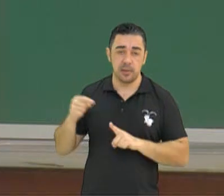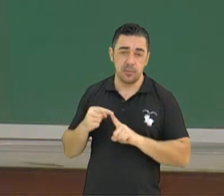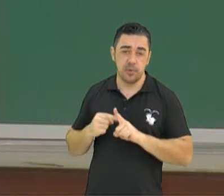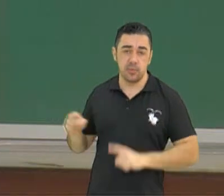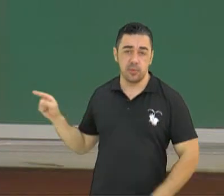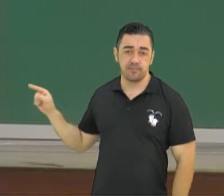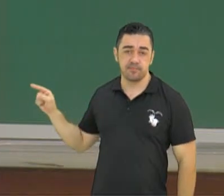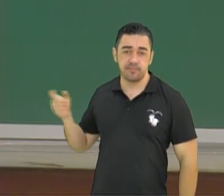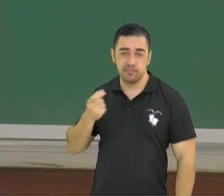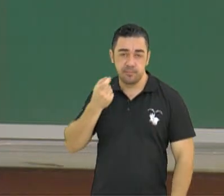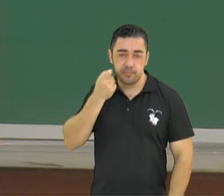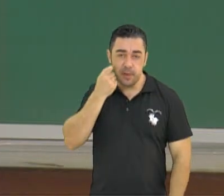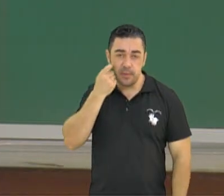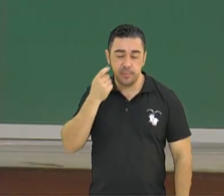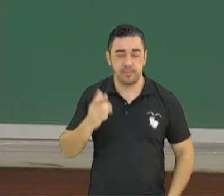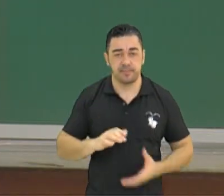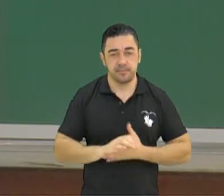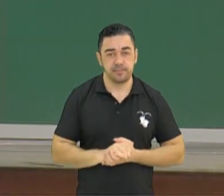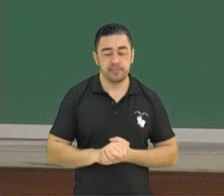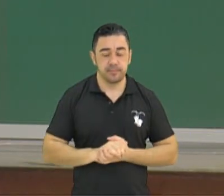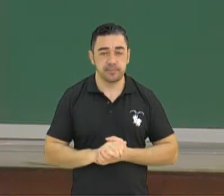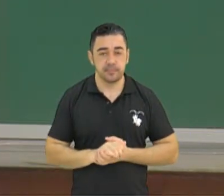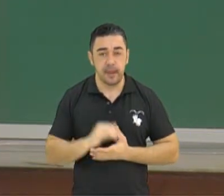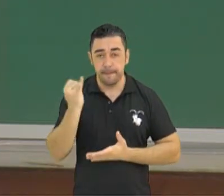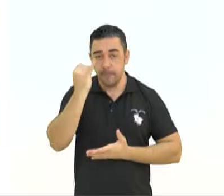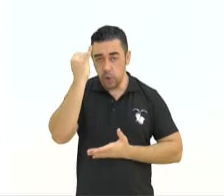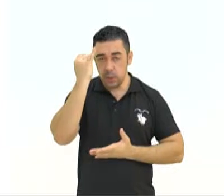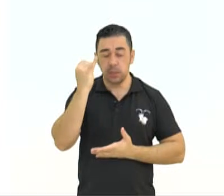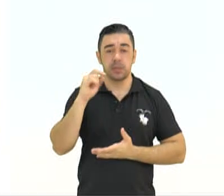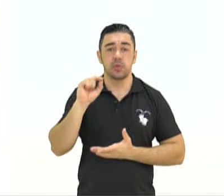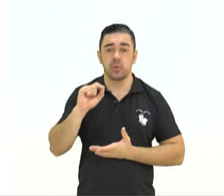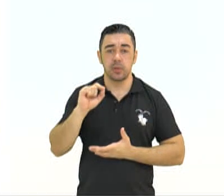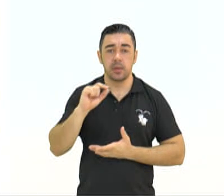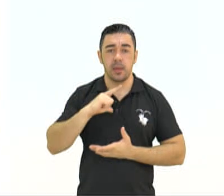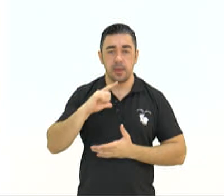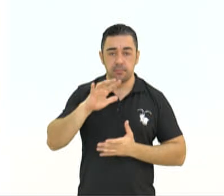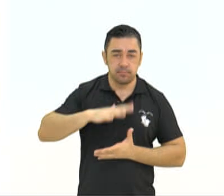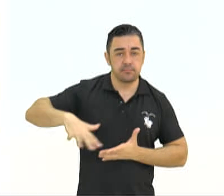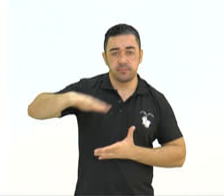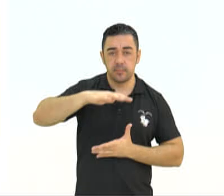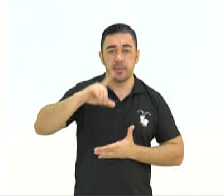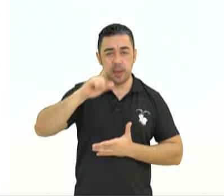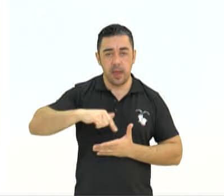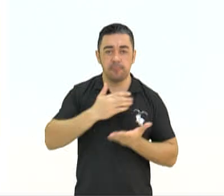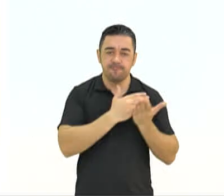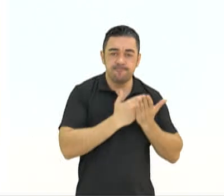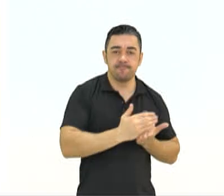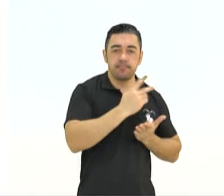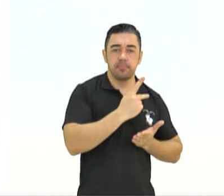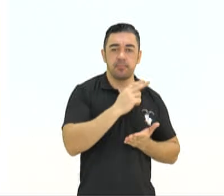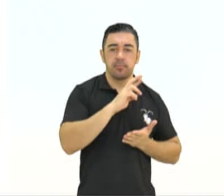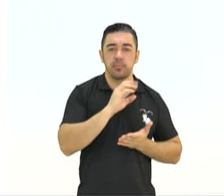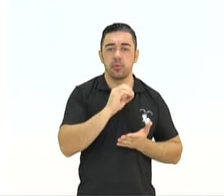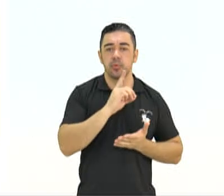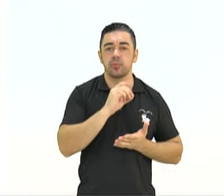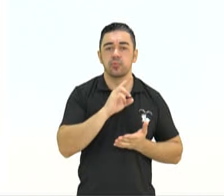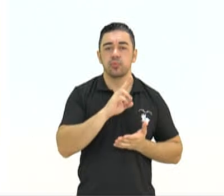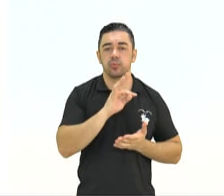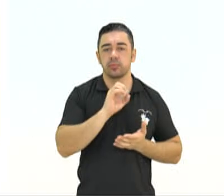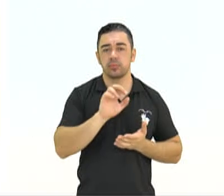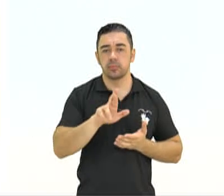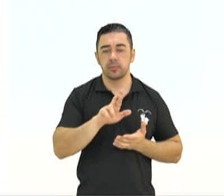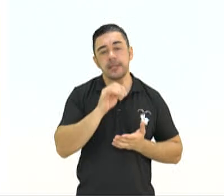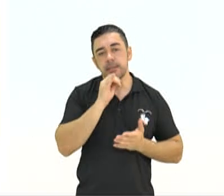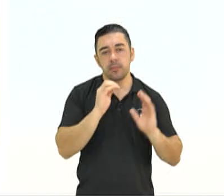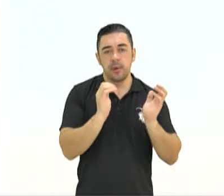que eliminar esses insetos. Importância ecológica. São produtores nas cadeias alimentares, né? No caso das algas.